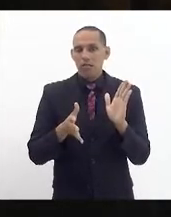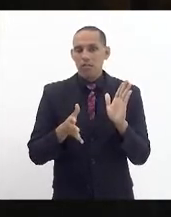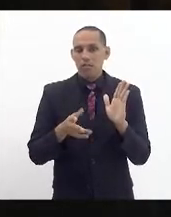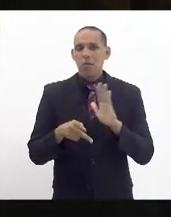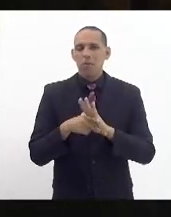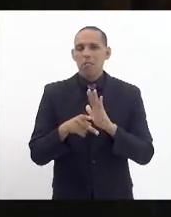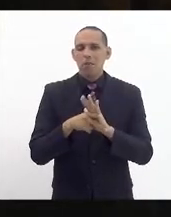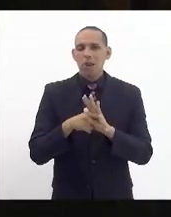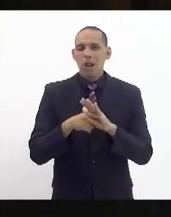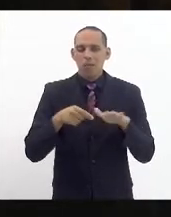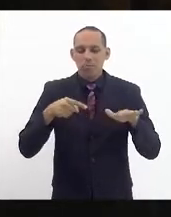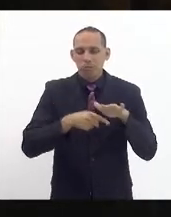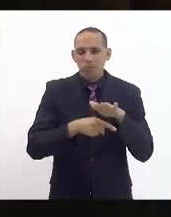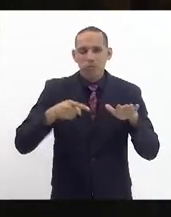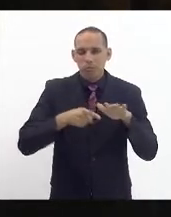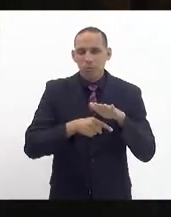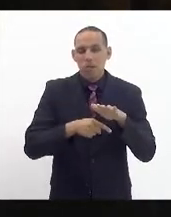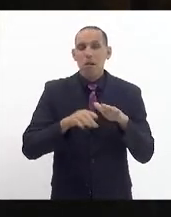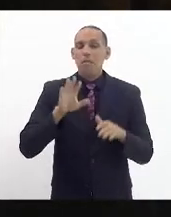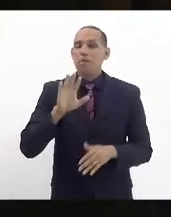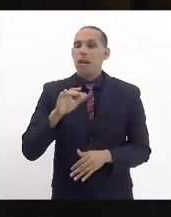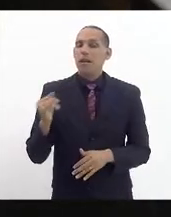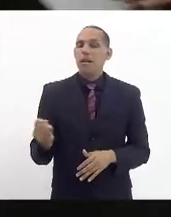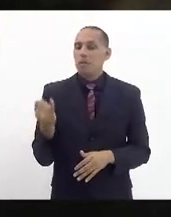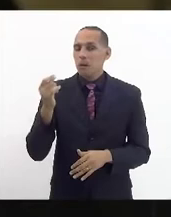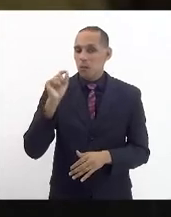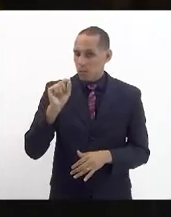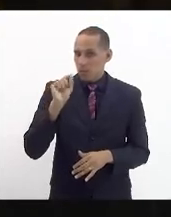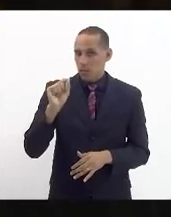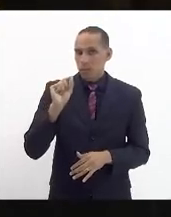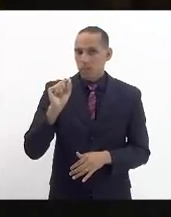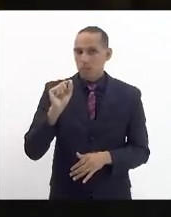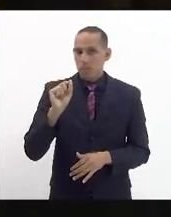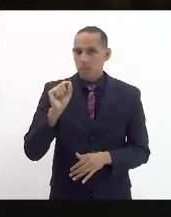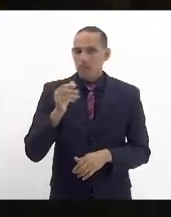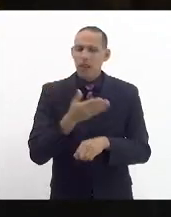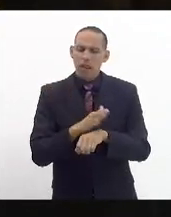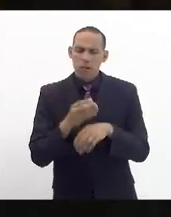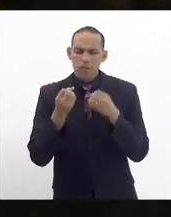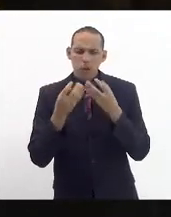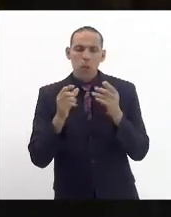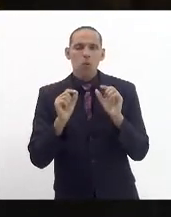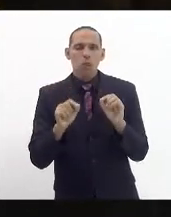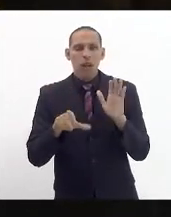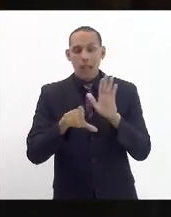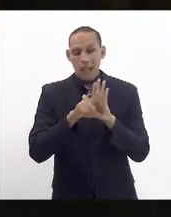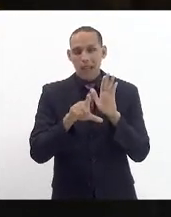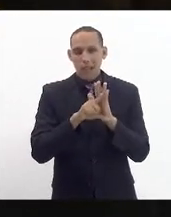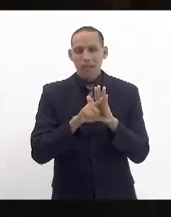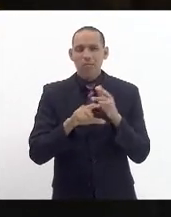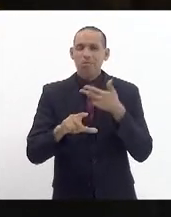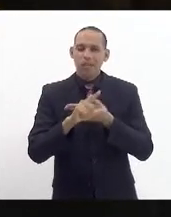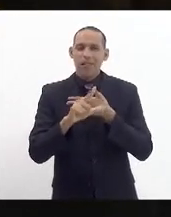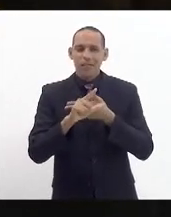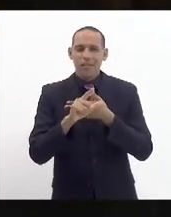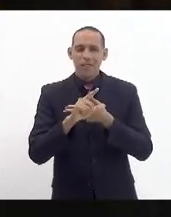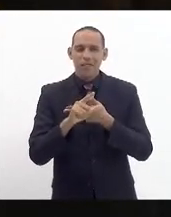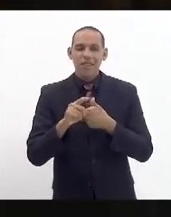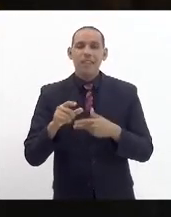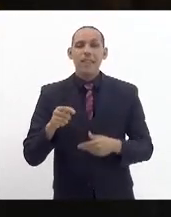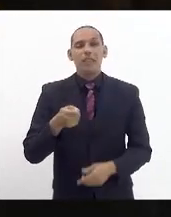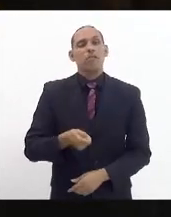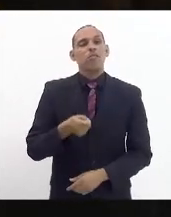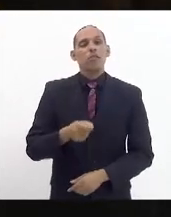mineira. Mas, entretanto, é importante dizer que, na boa prática da legislativa, né, exige que o